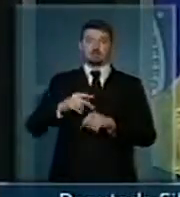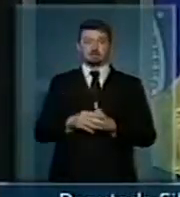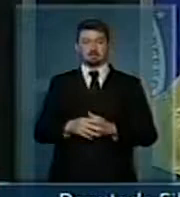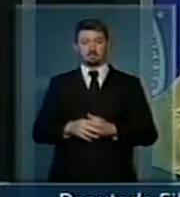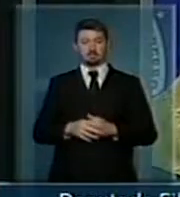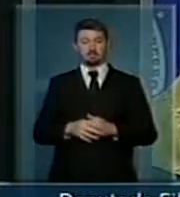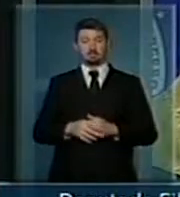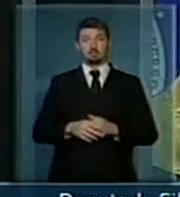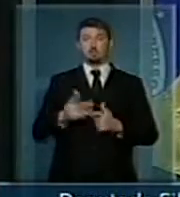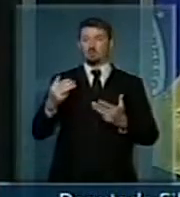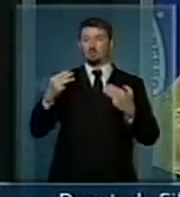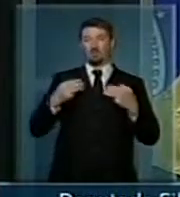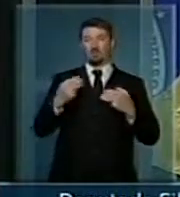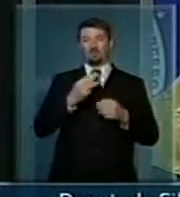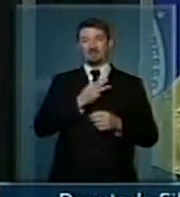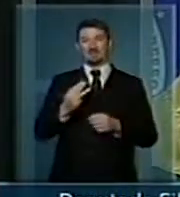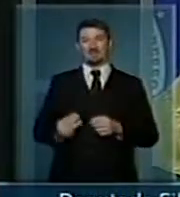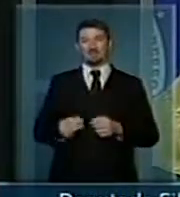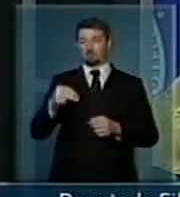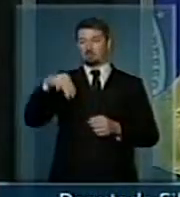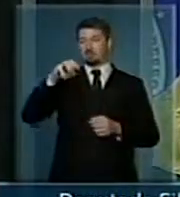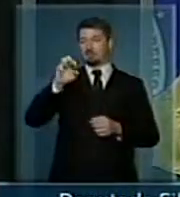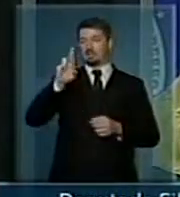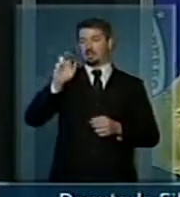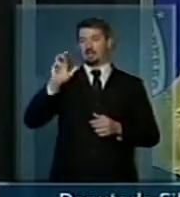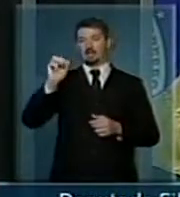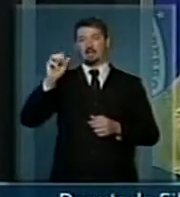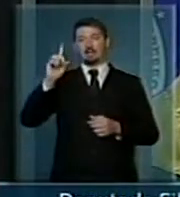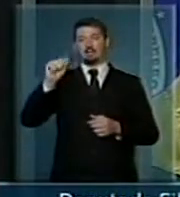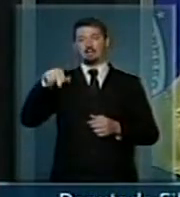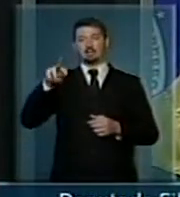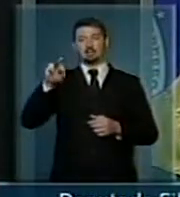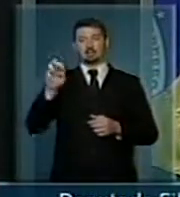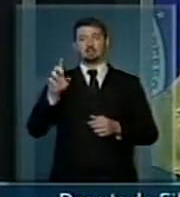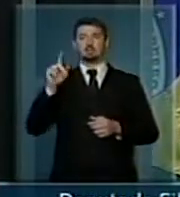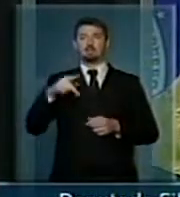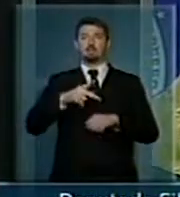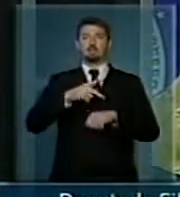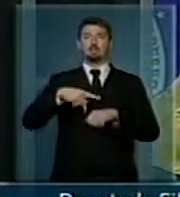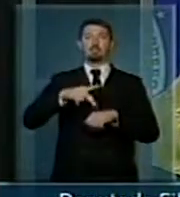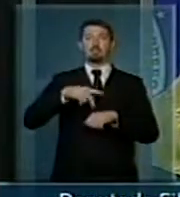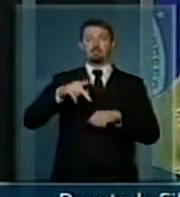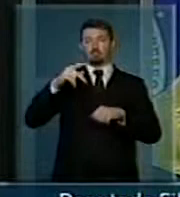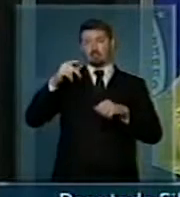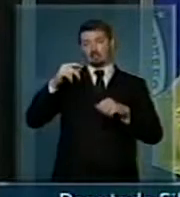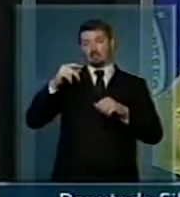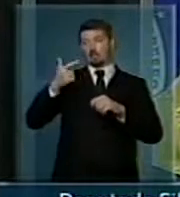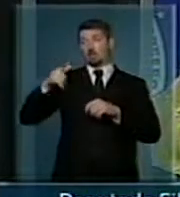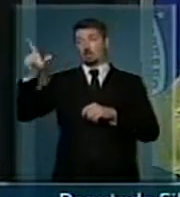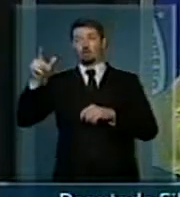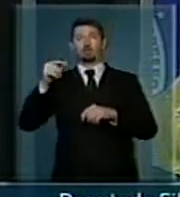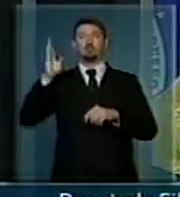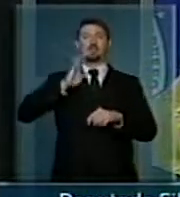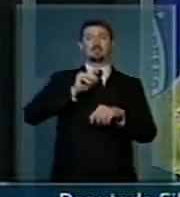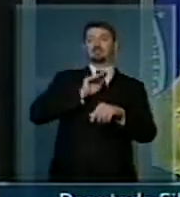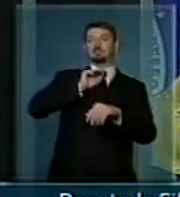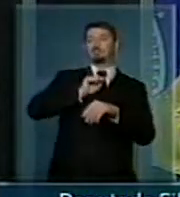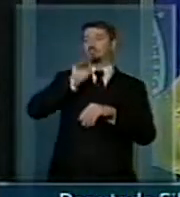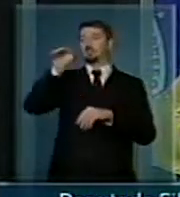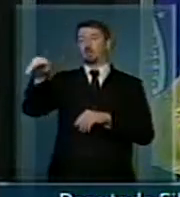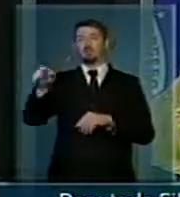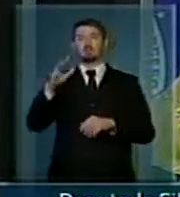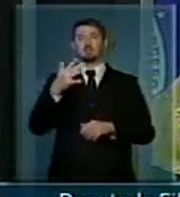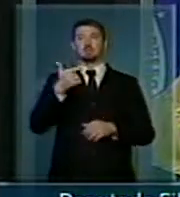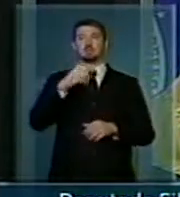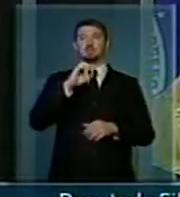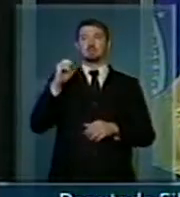disse o ministro Mercadante, são pessoas do Brasil estudando nas melhores universidades espalhadas pelo mundo. São mais de